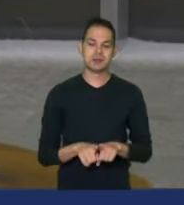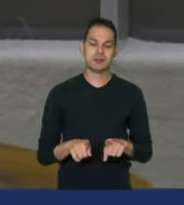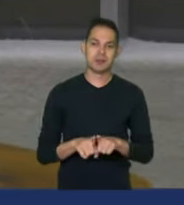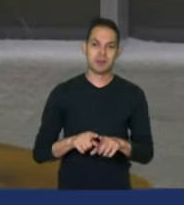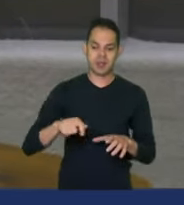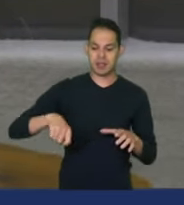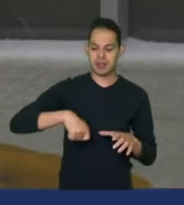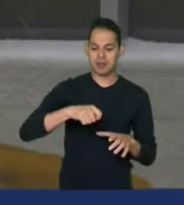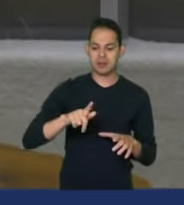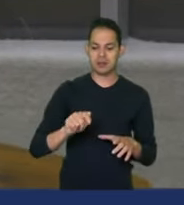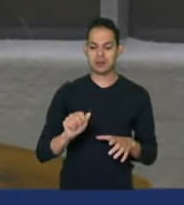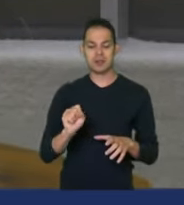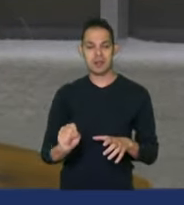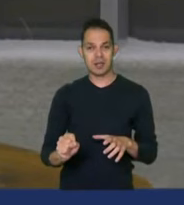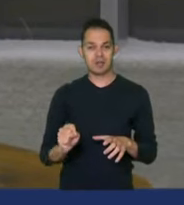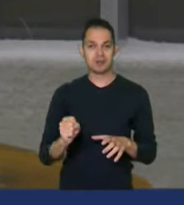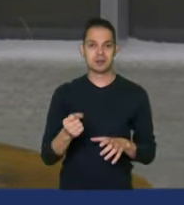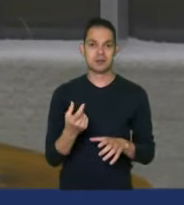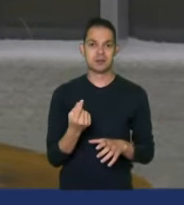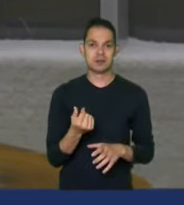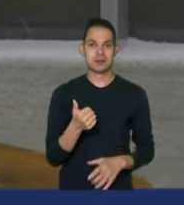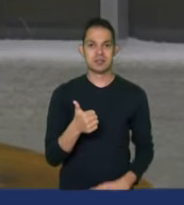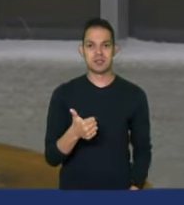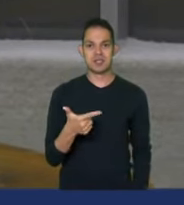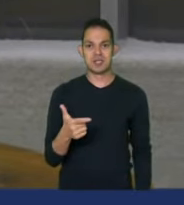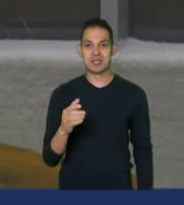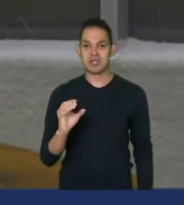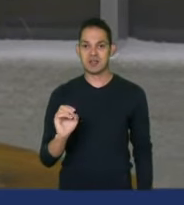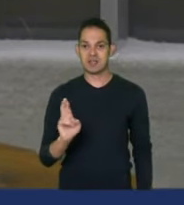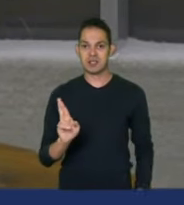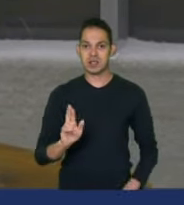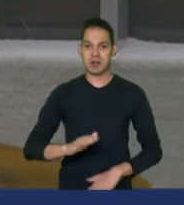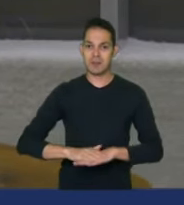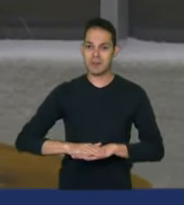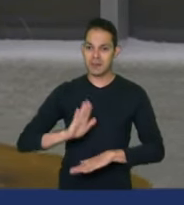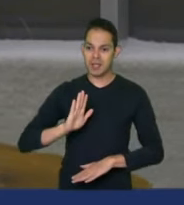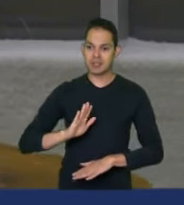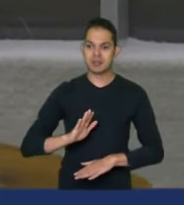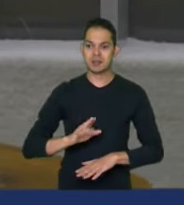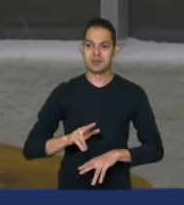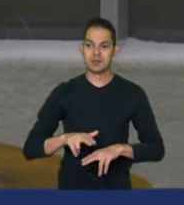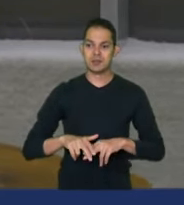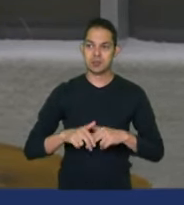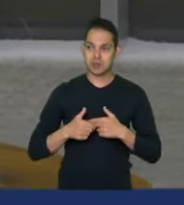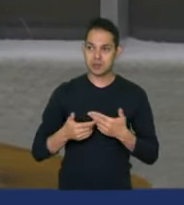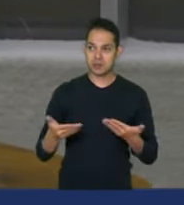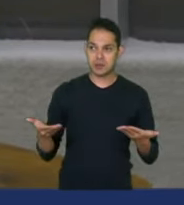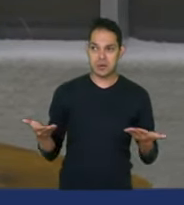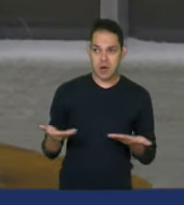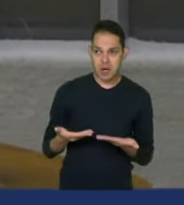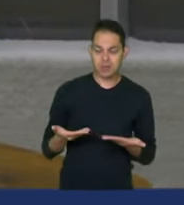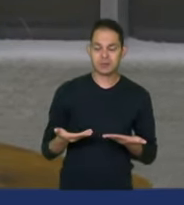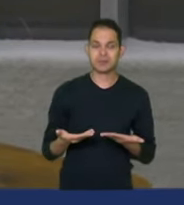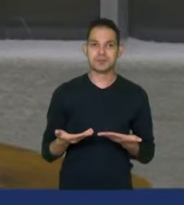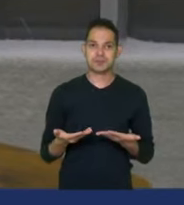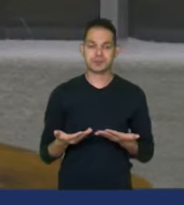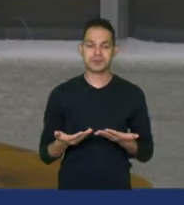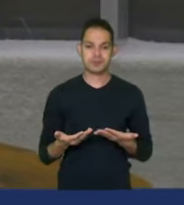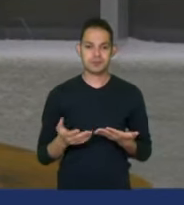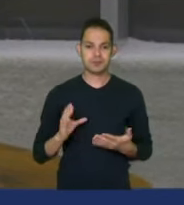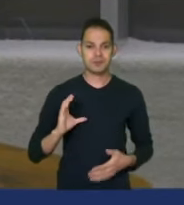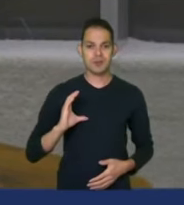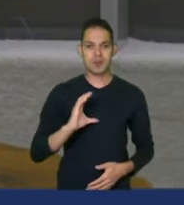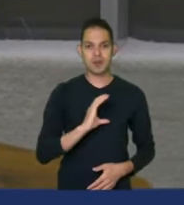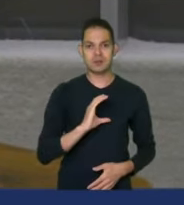gás a mais de R$120, e por isso é muito oportuna, deputado Zé Neto, a realização desta comissão